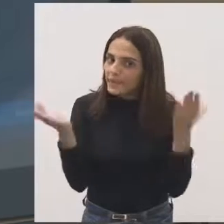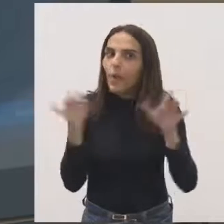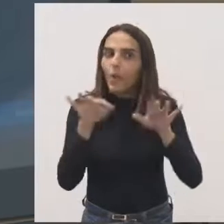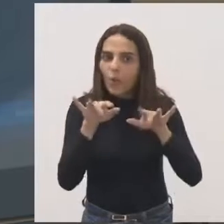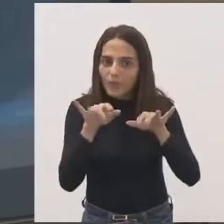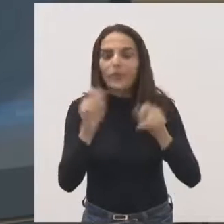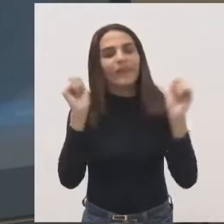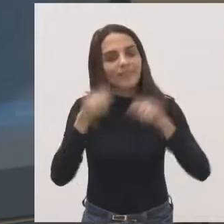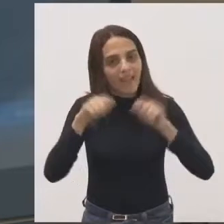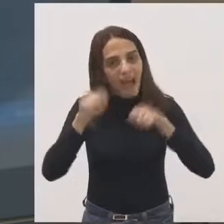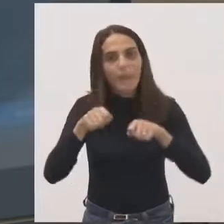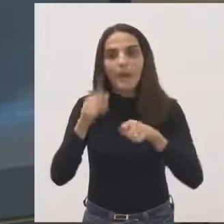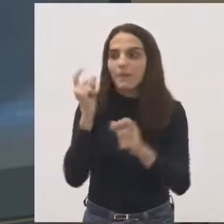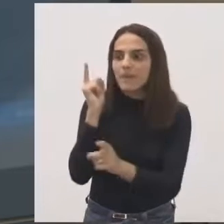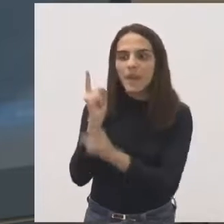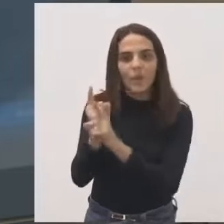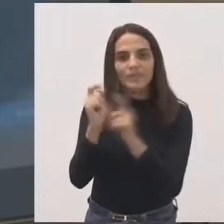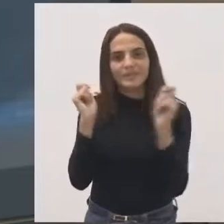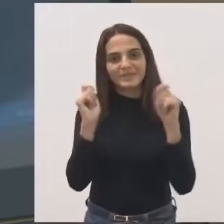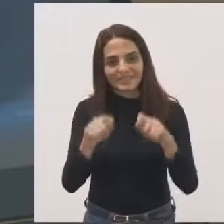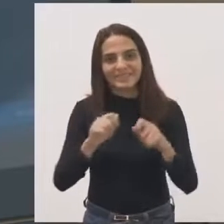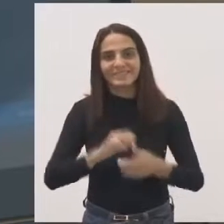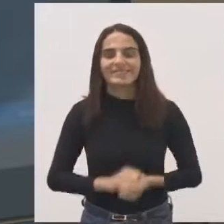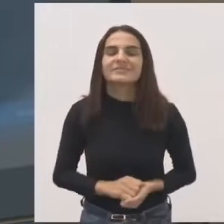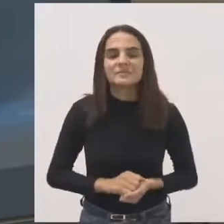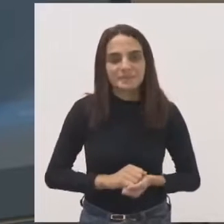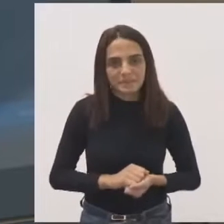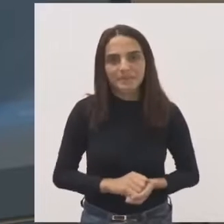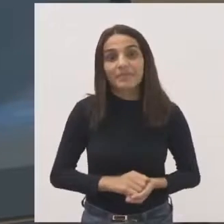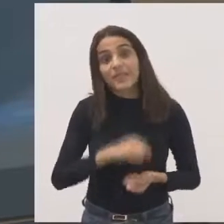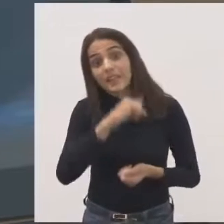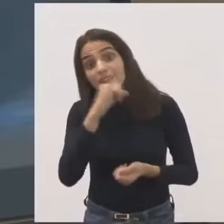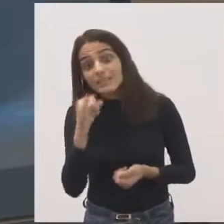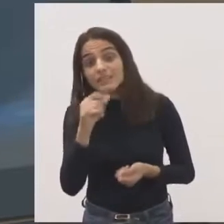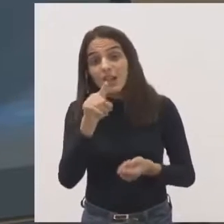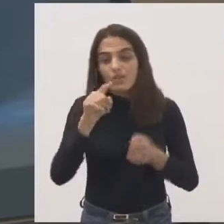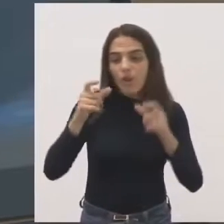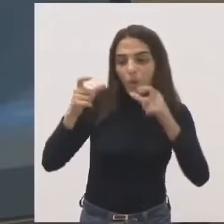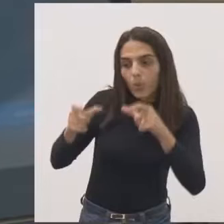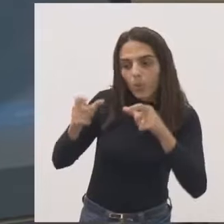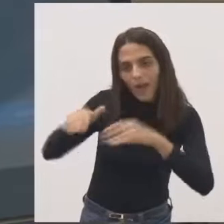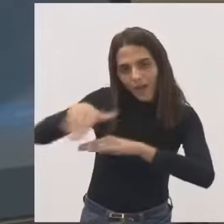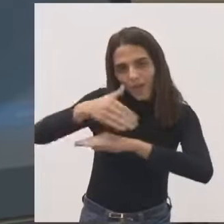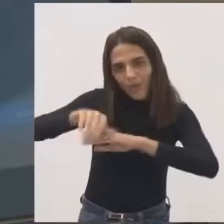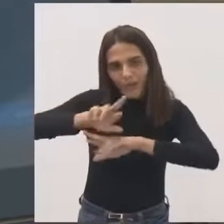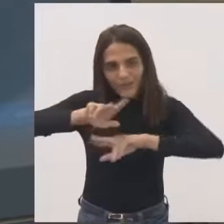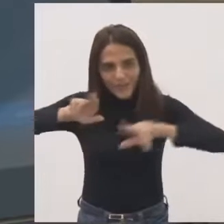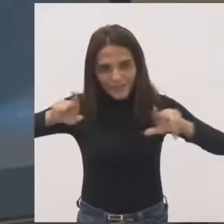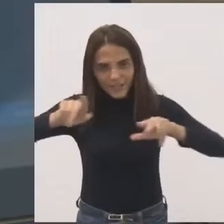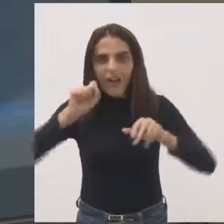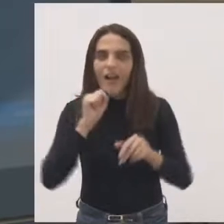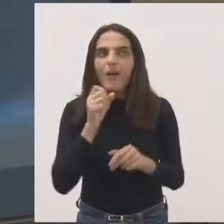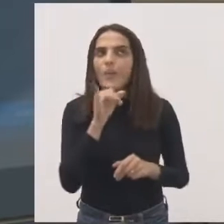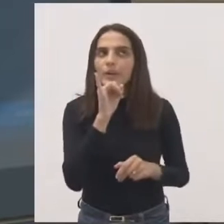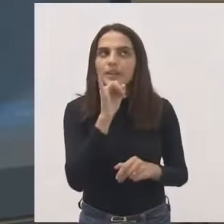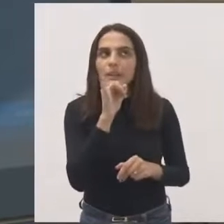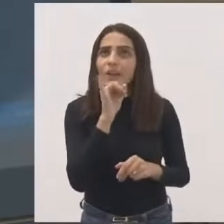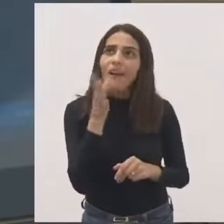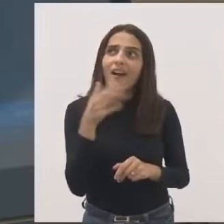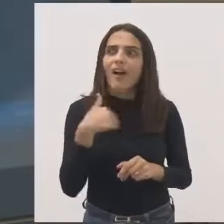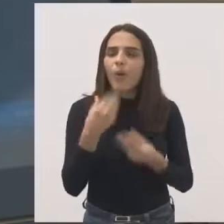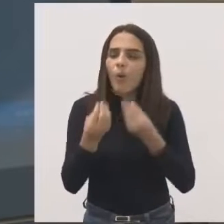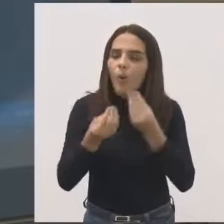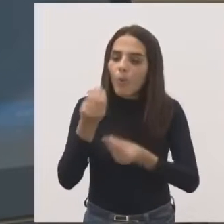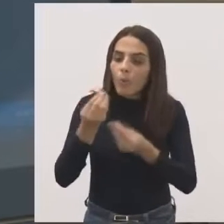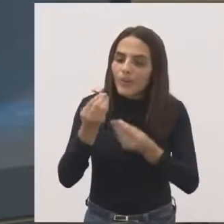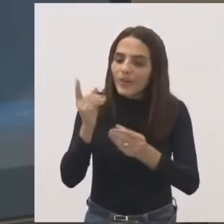consegue rastrear sim. Que vantagem tem mais isso? Se ele tiver sua localização e você, por exemplo, fizer um trajeto, eu quero pôr lá... Como que eu